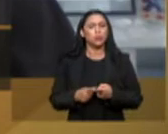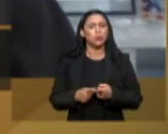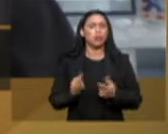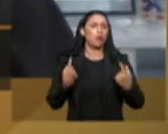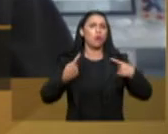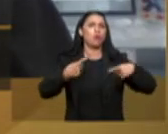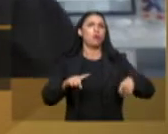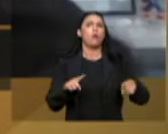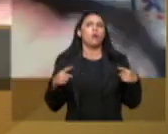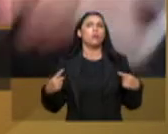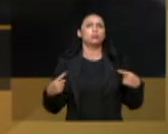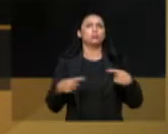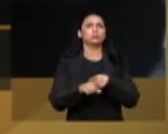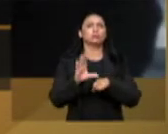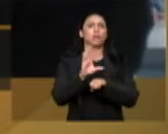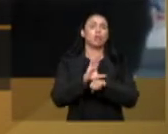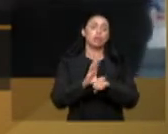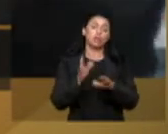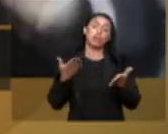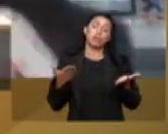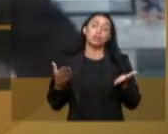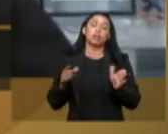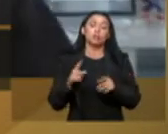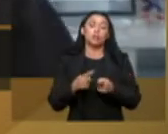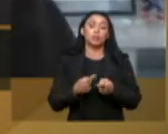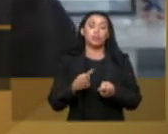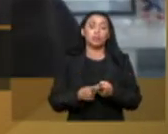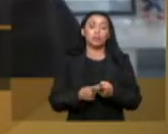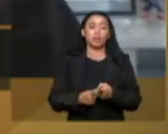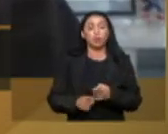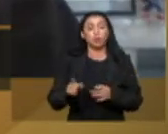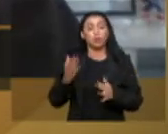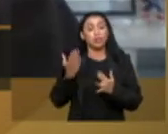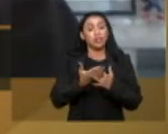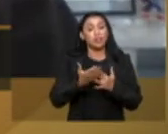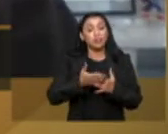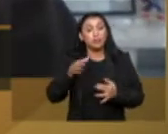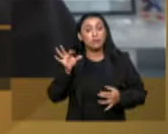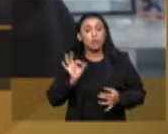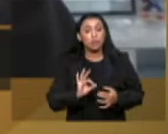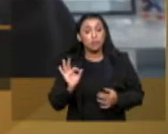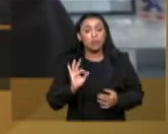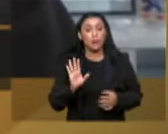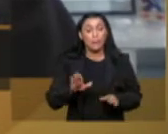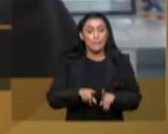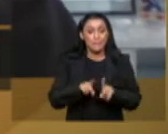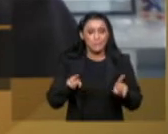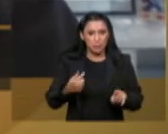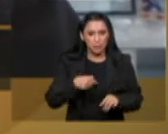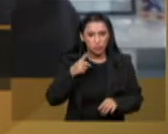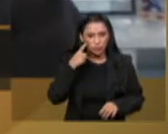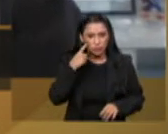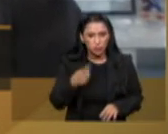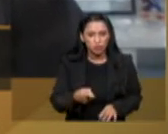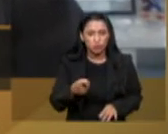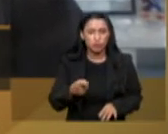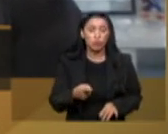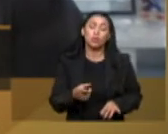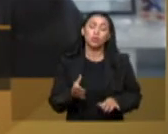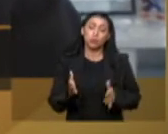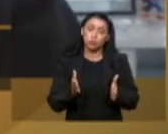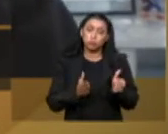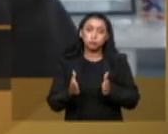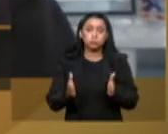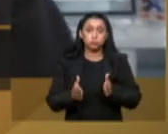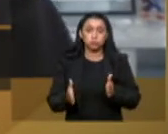afronta ao princípio da legalidade, porque só estaria tendo um intervalo de alíquotas. Mas veja que o intervalo é bastante expressivo.